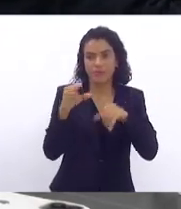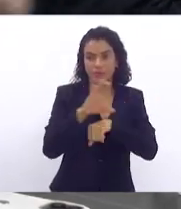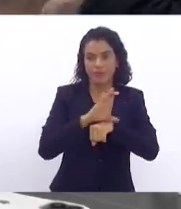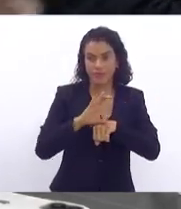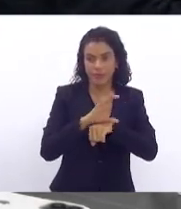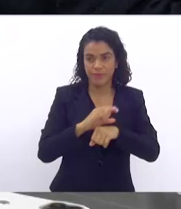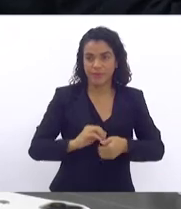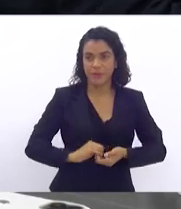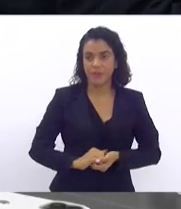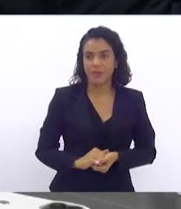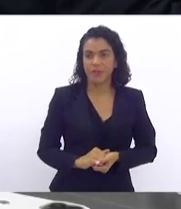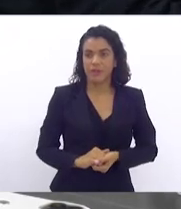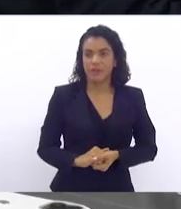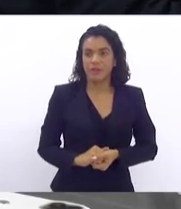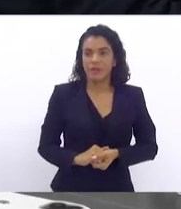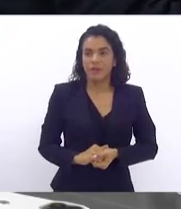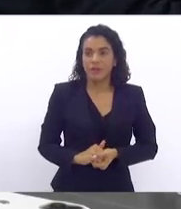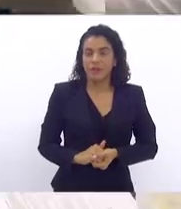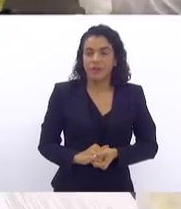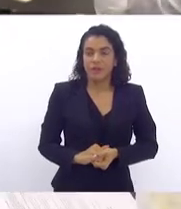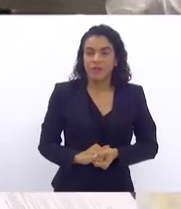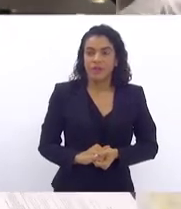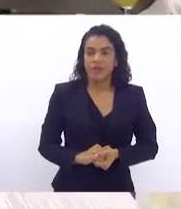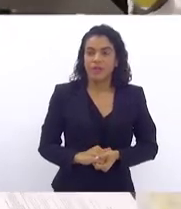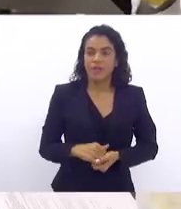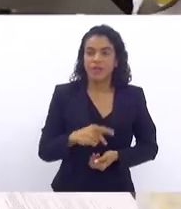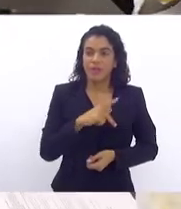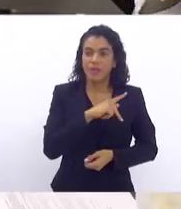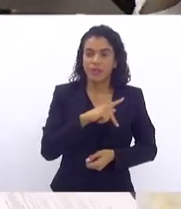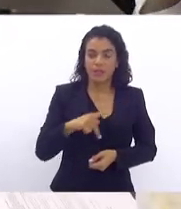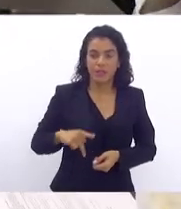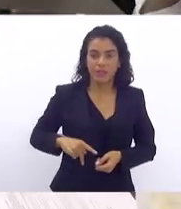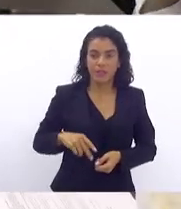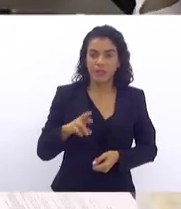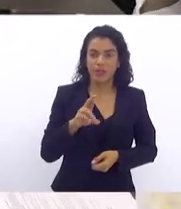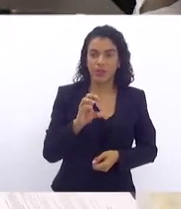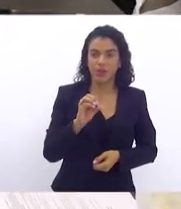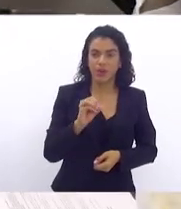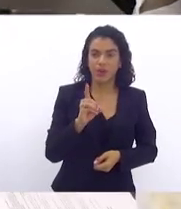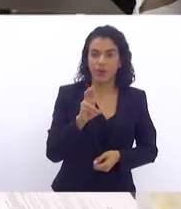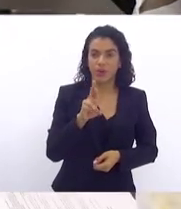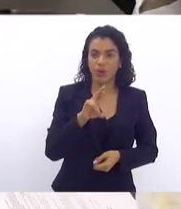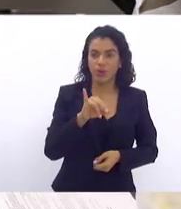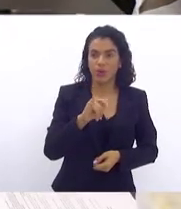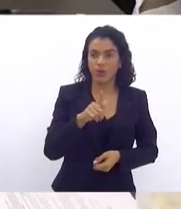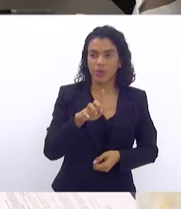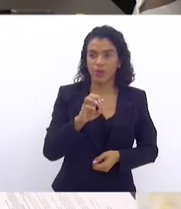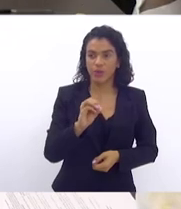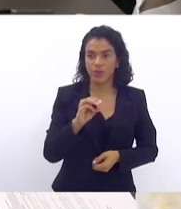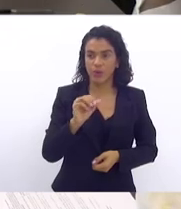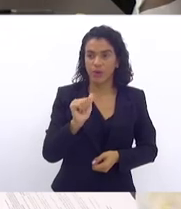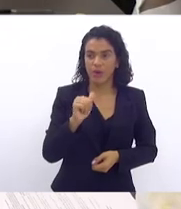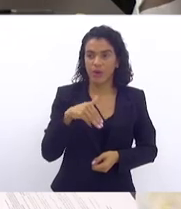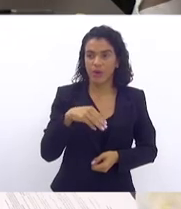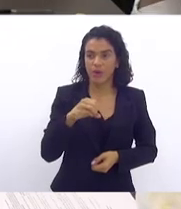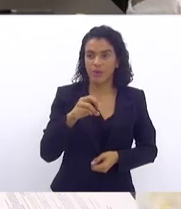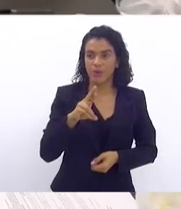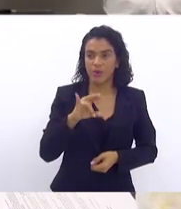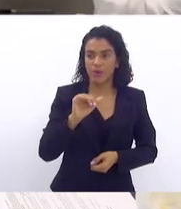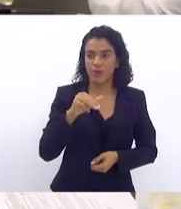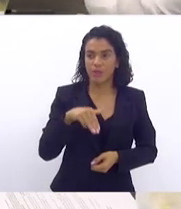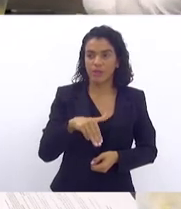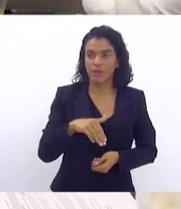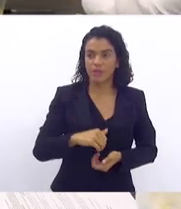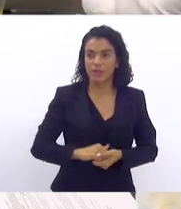nesse momento. Deputado Cozzolino. Presidente Rodrigo Amorim, eu pedi a palavra no início da